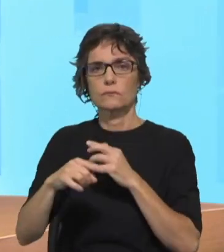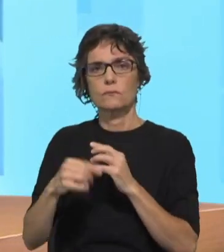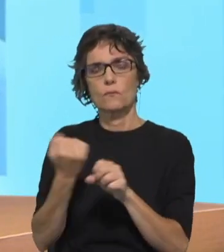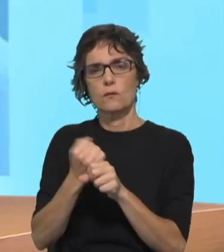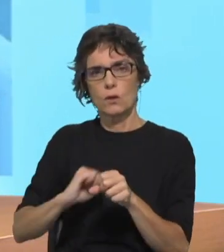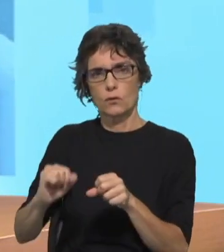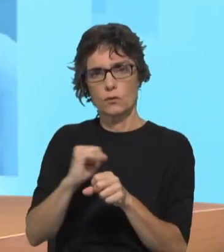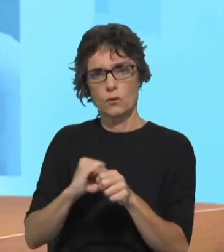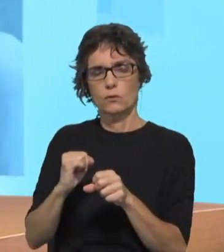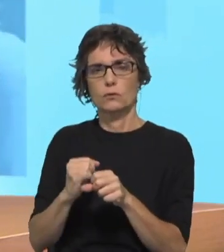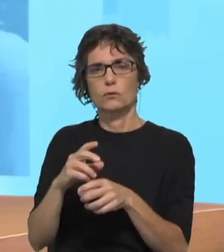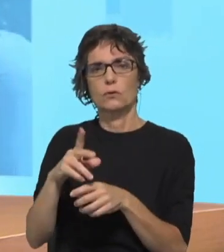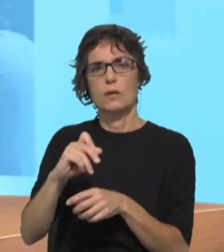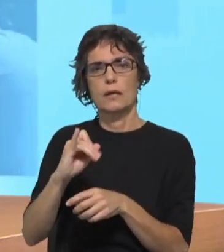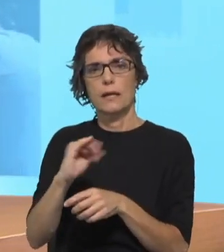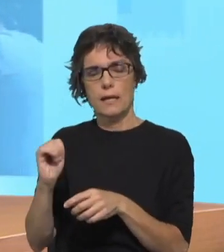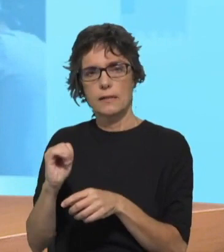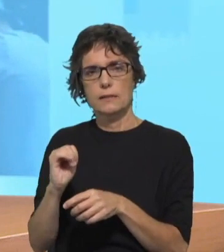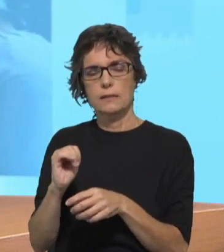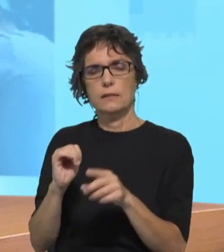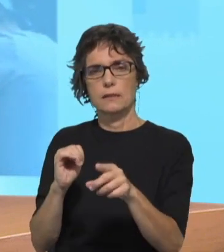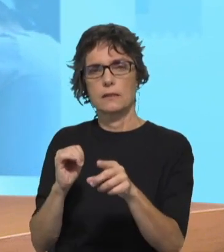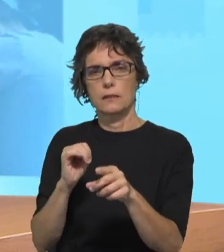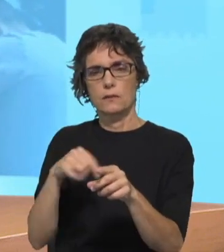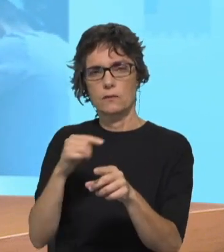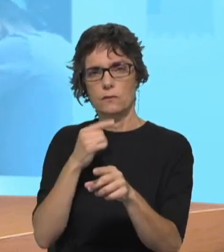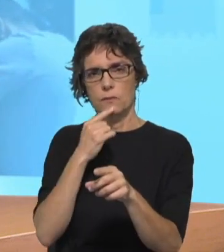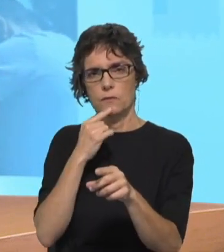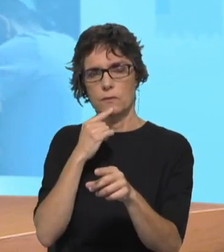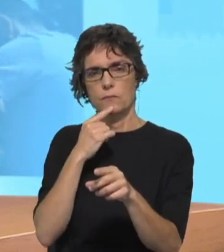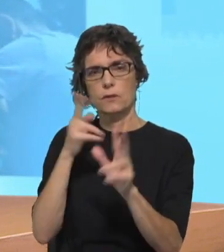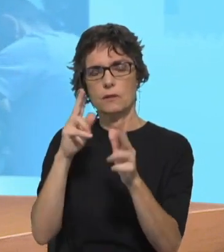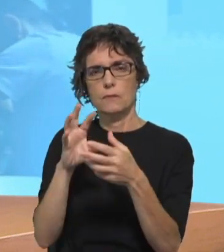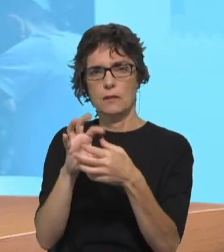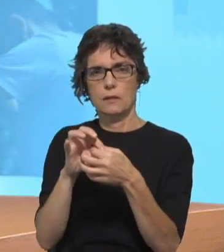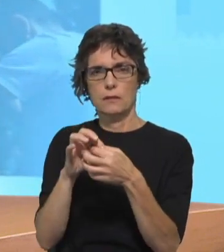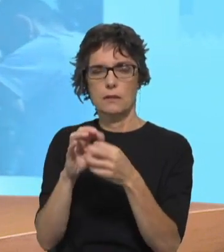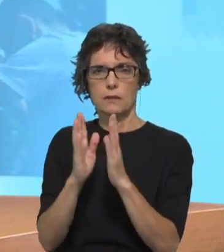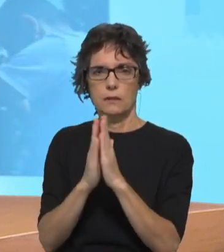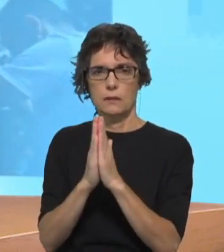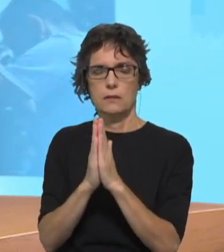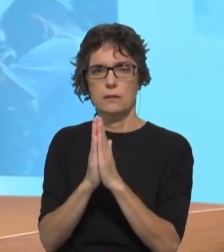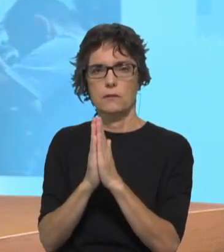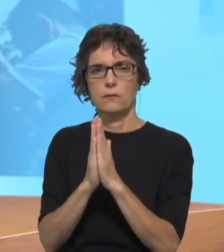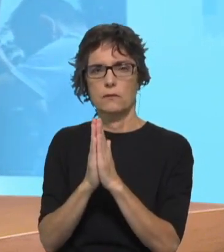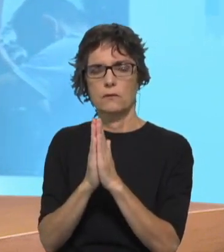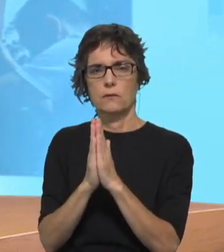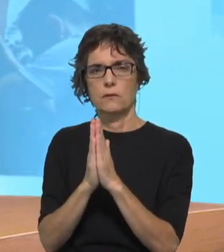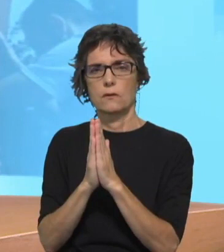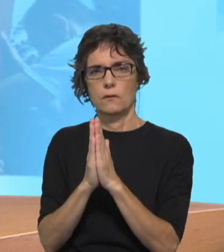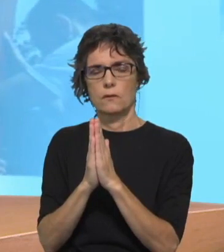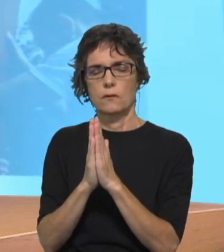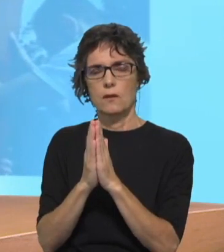trabalho, na Fundação AIS, que esta questão, esta matéria da liberdade religiosa, na verdade, passa um pouco